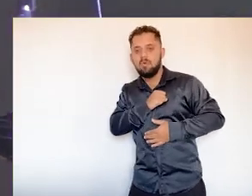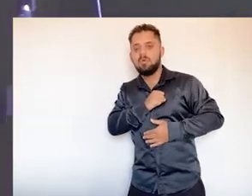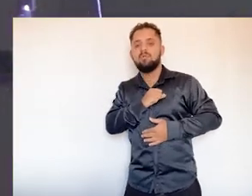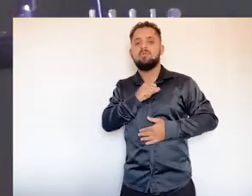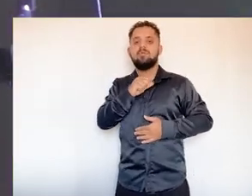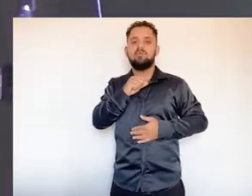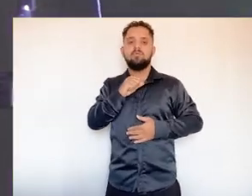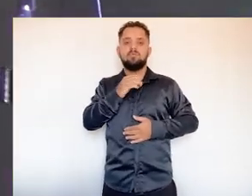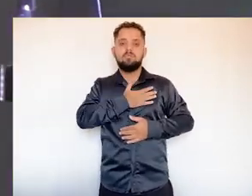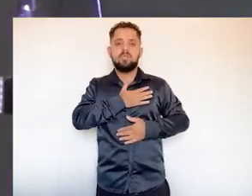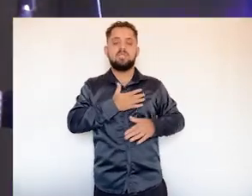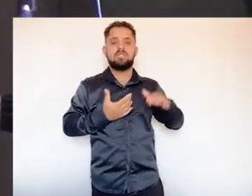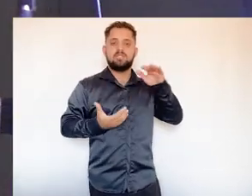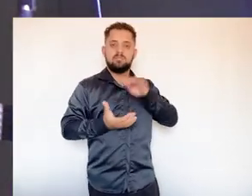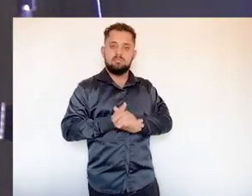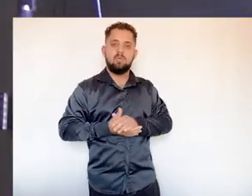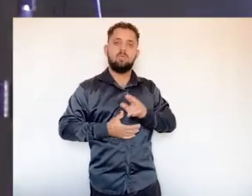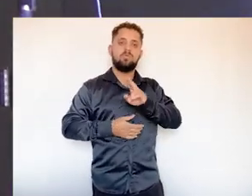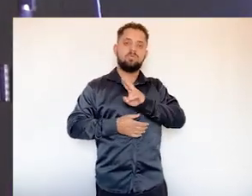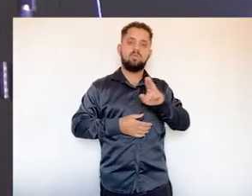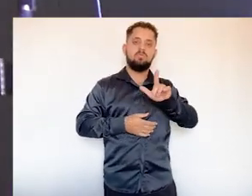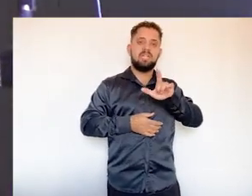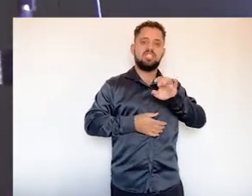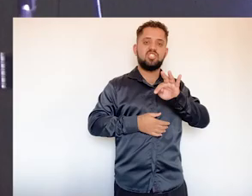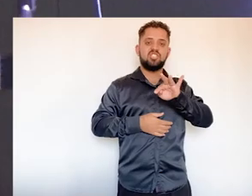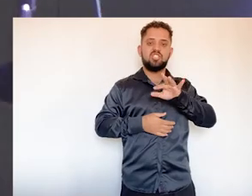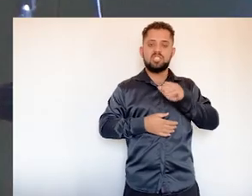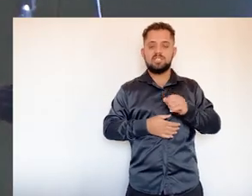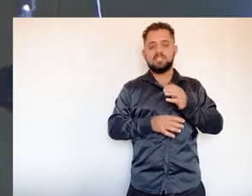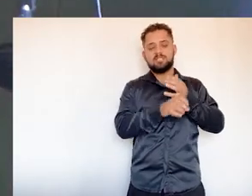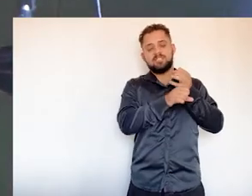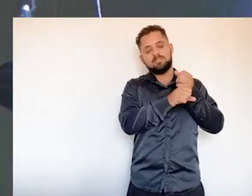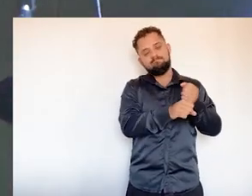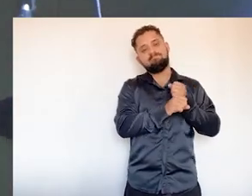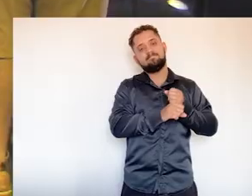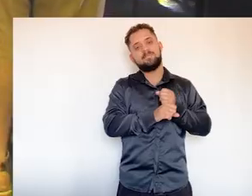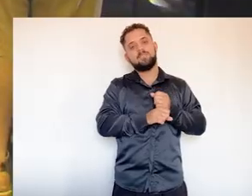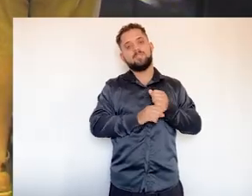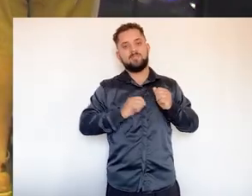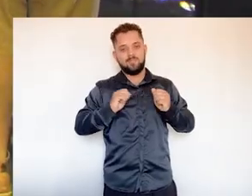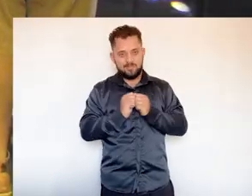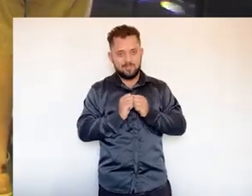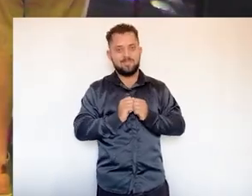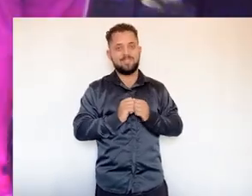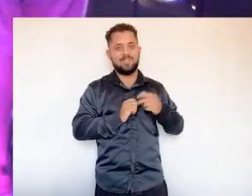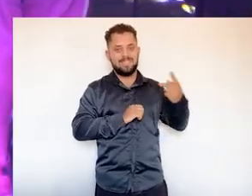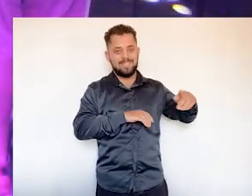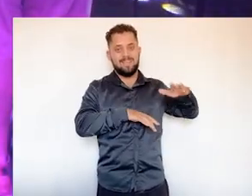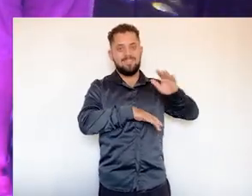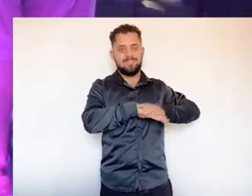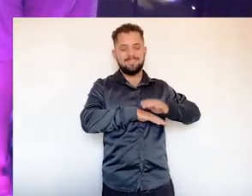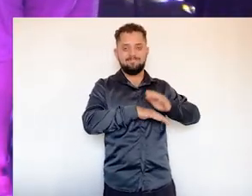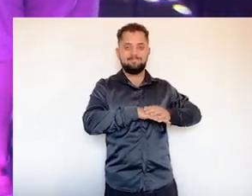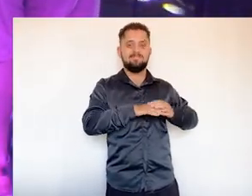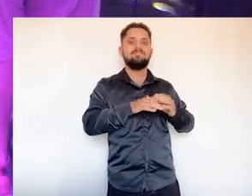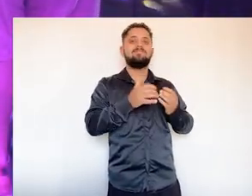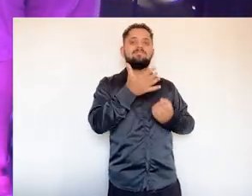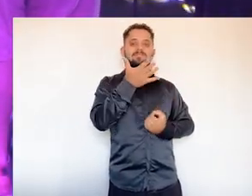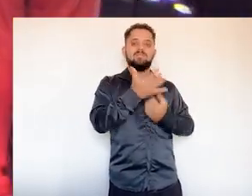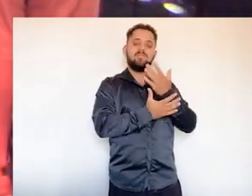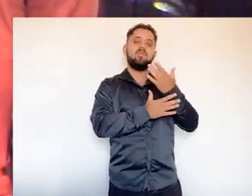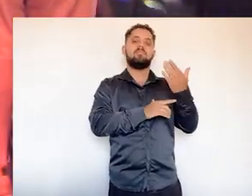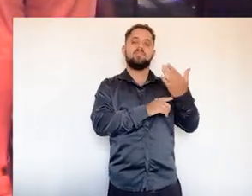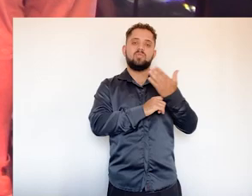mulher, Letícia, minha pretinha, a produtora disso tudo aqui, dessa bagaça toda, aonde